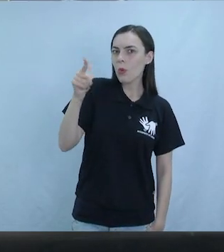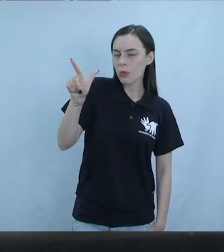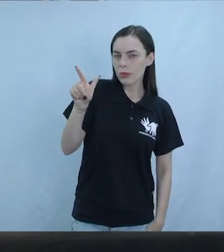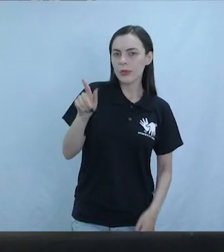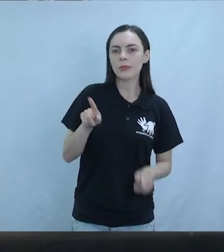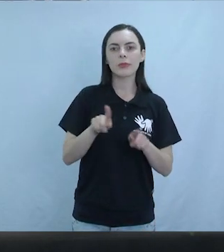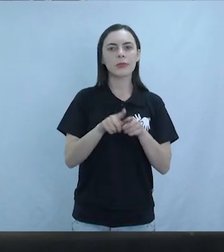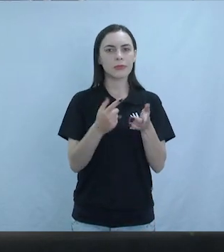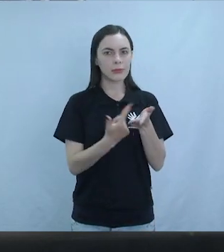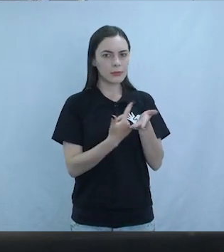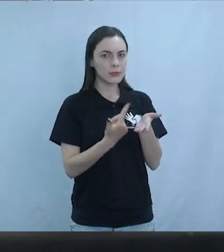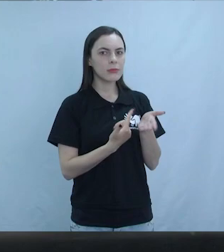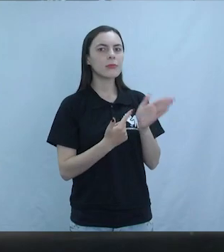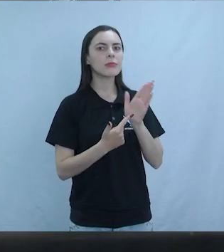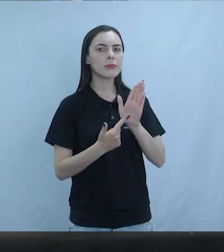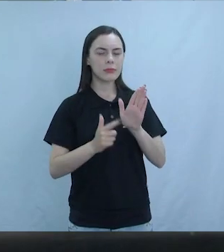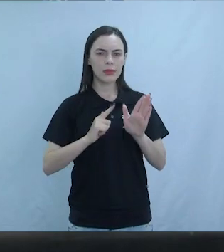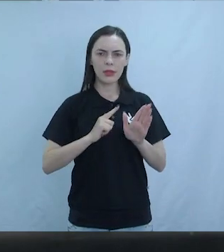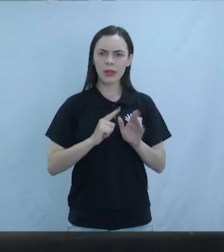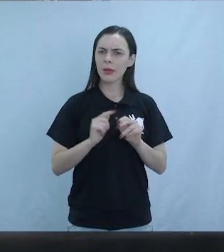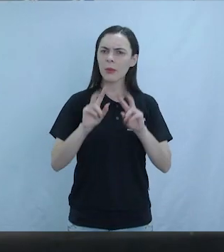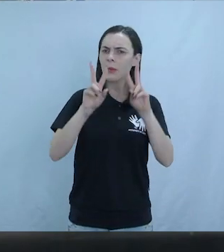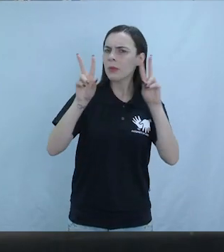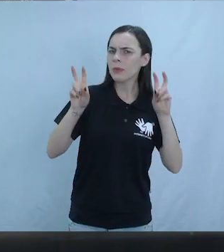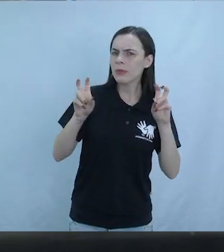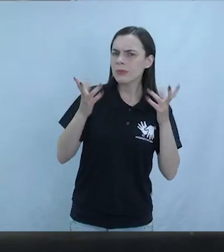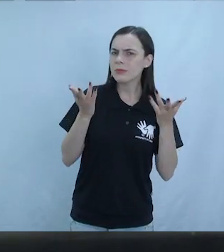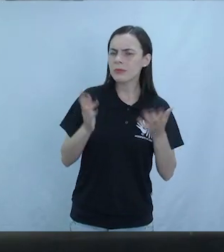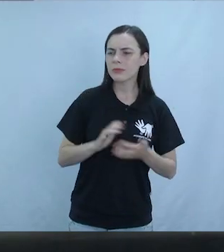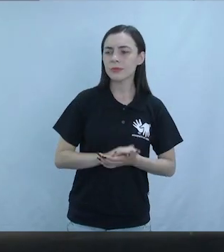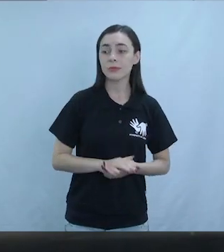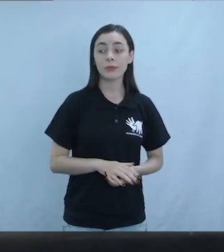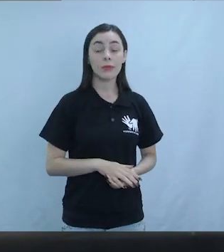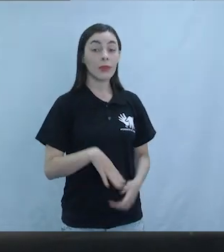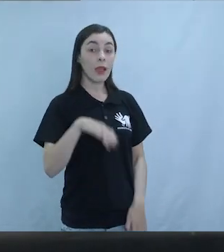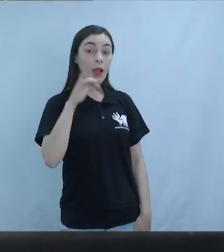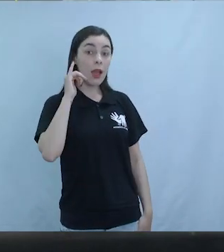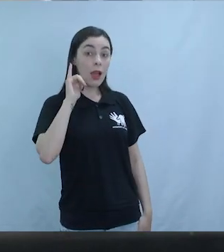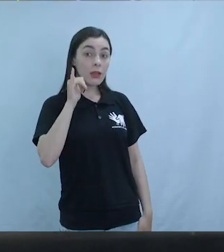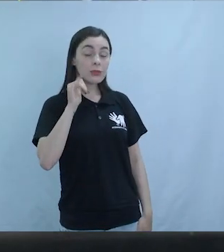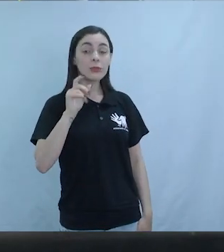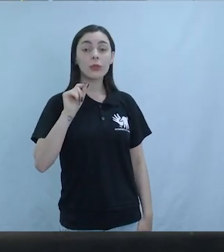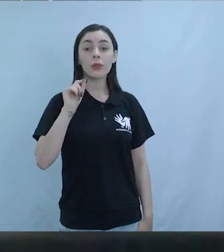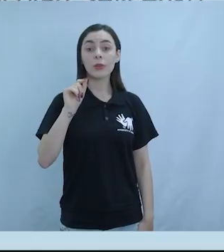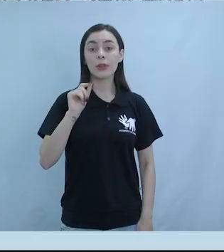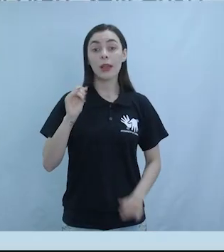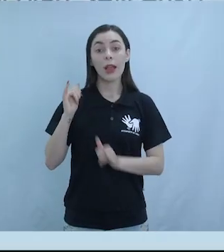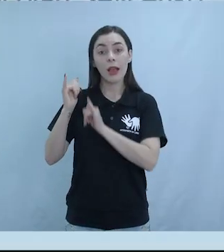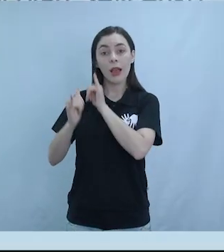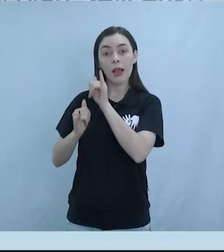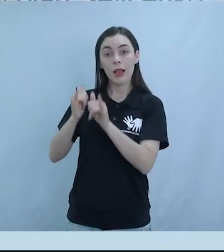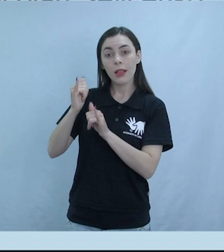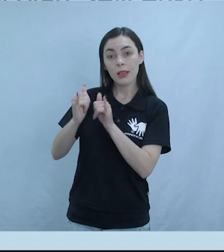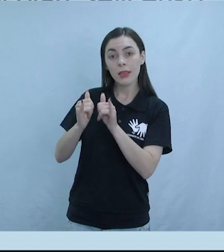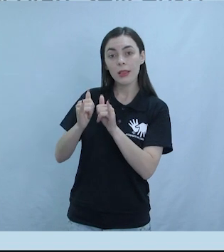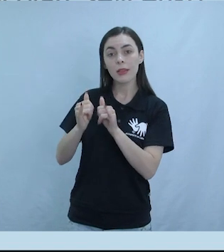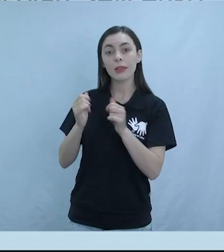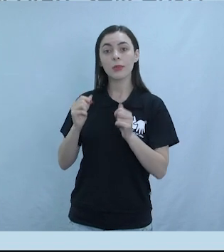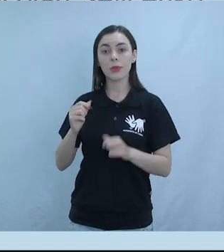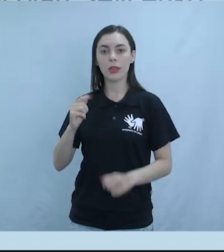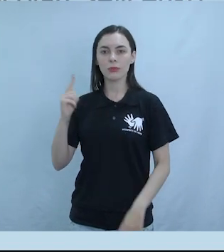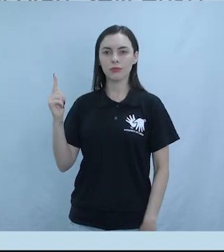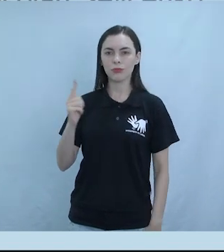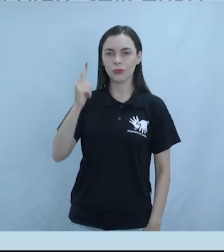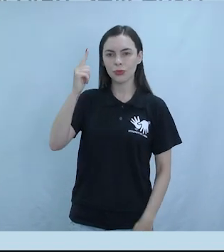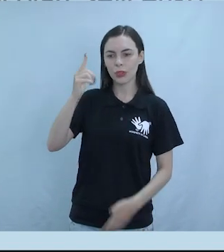está dentro deste livro, ok? Como é o nome da história, prof? A história de hoje é A Lenda do